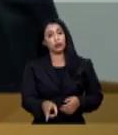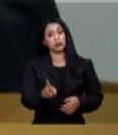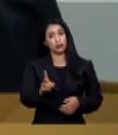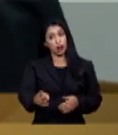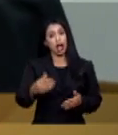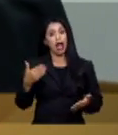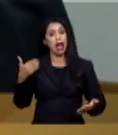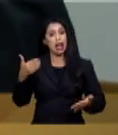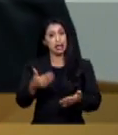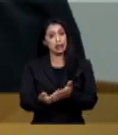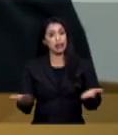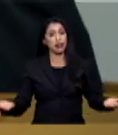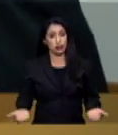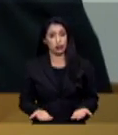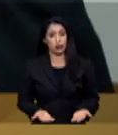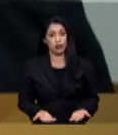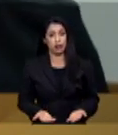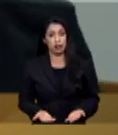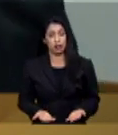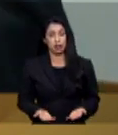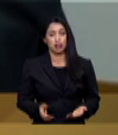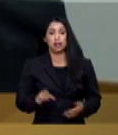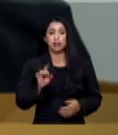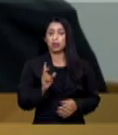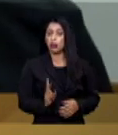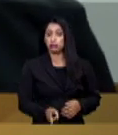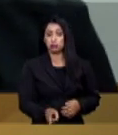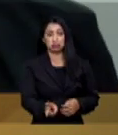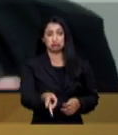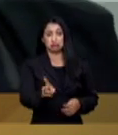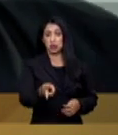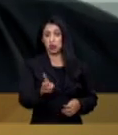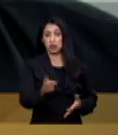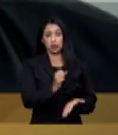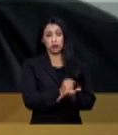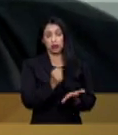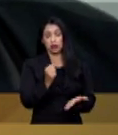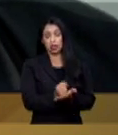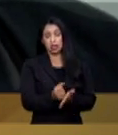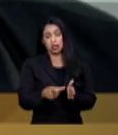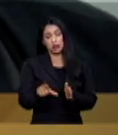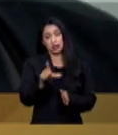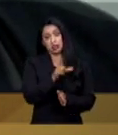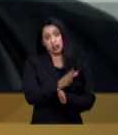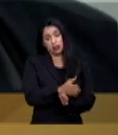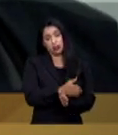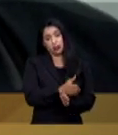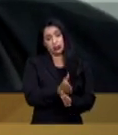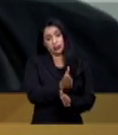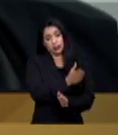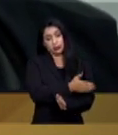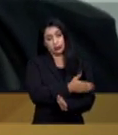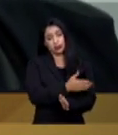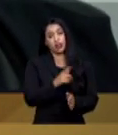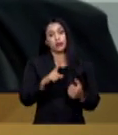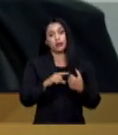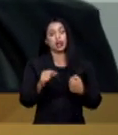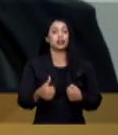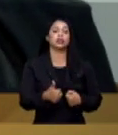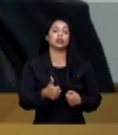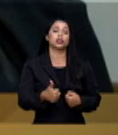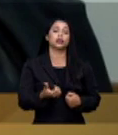presente data. Ela apenas deu uma perpetuidade às contratações anteriores, que fica no artigo